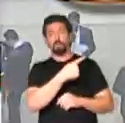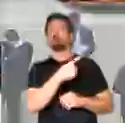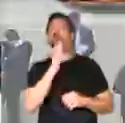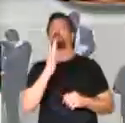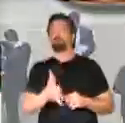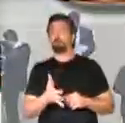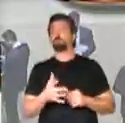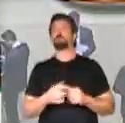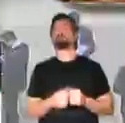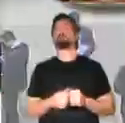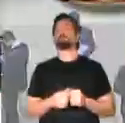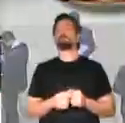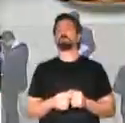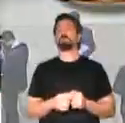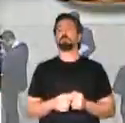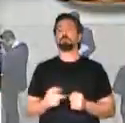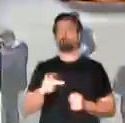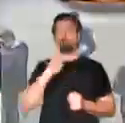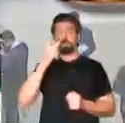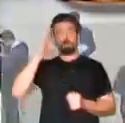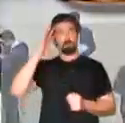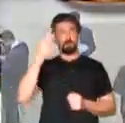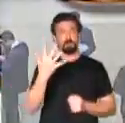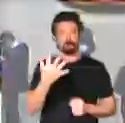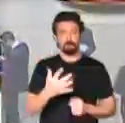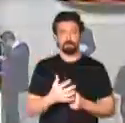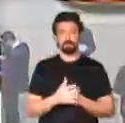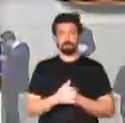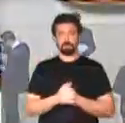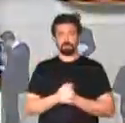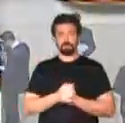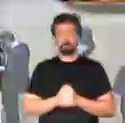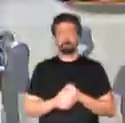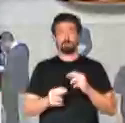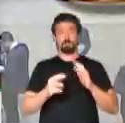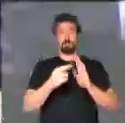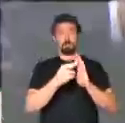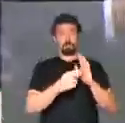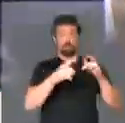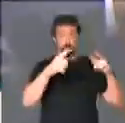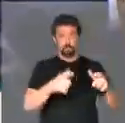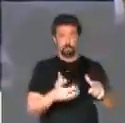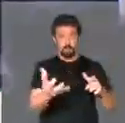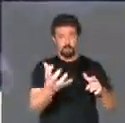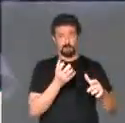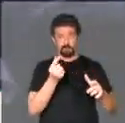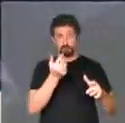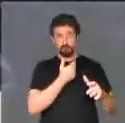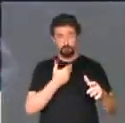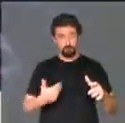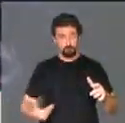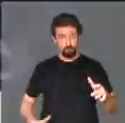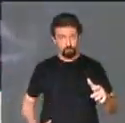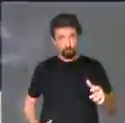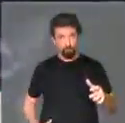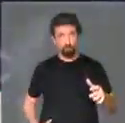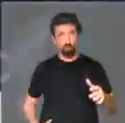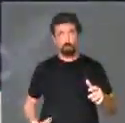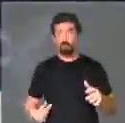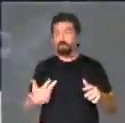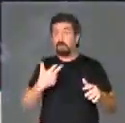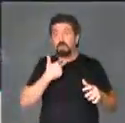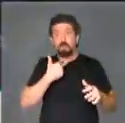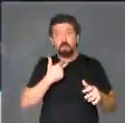Quem vota sim é sim ao texto, não contrário ao texto, favoravelmente ao destaque. Deputado Luiz Flávio. O público